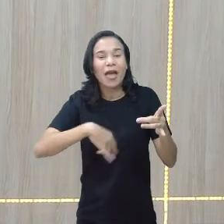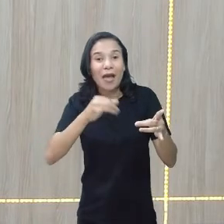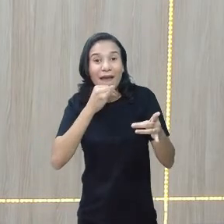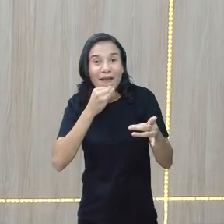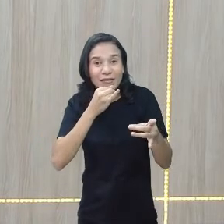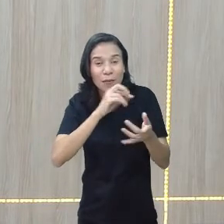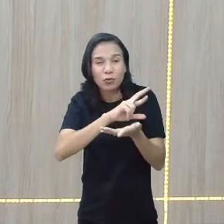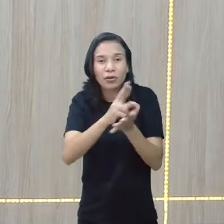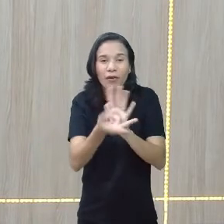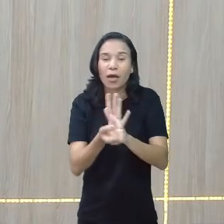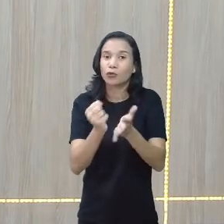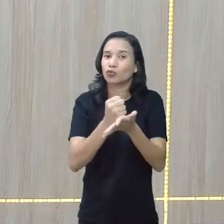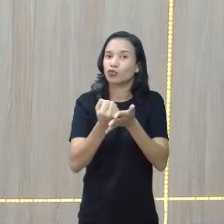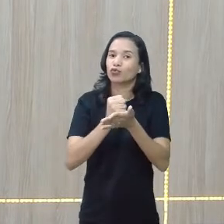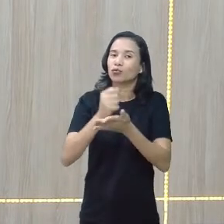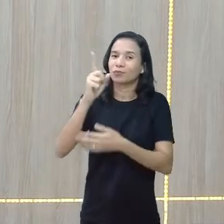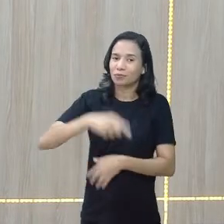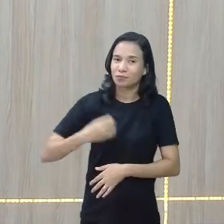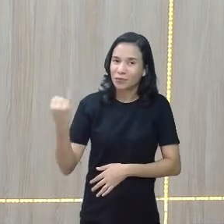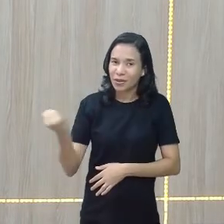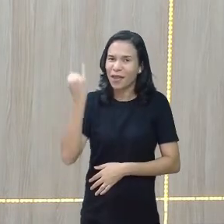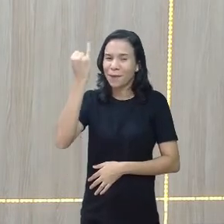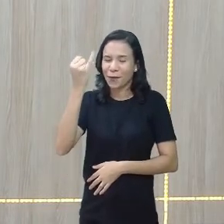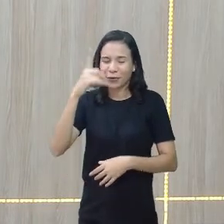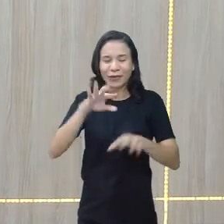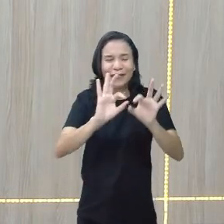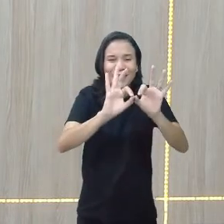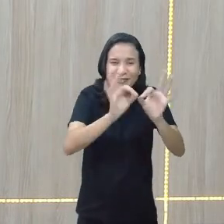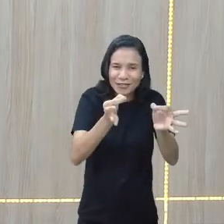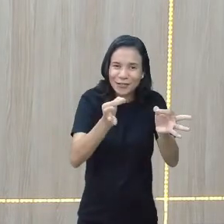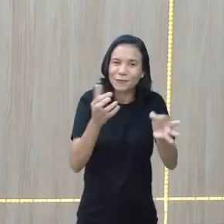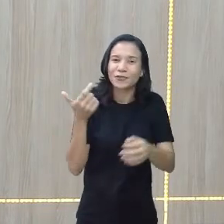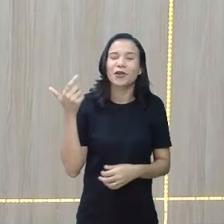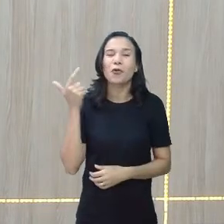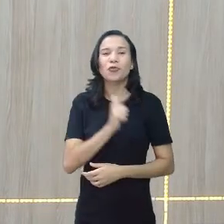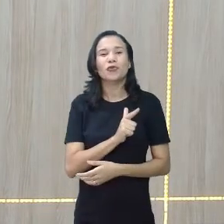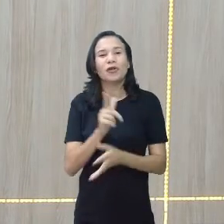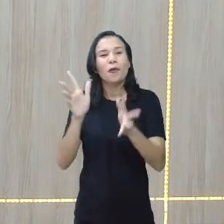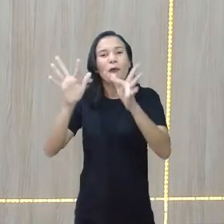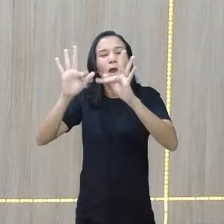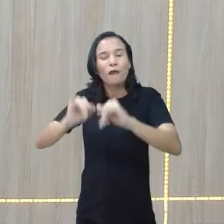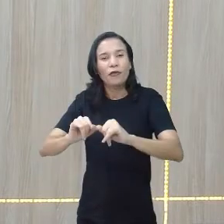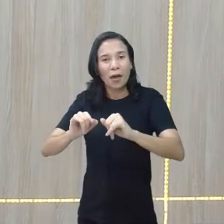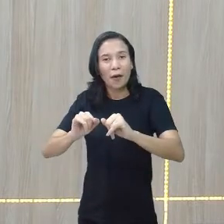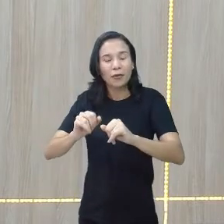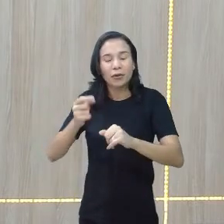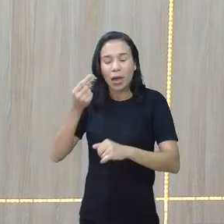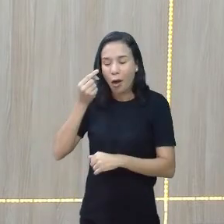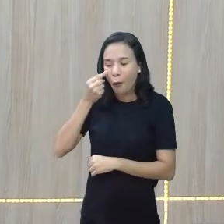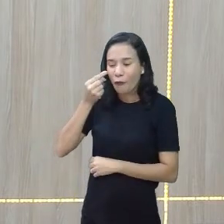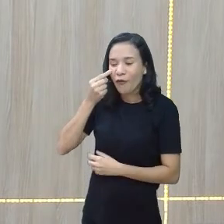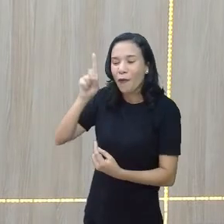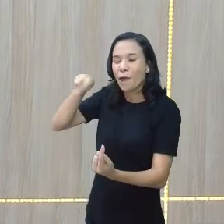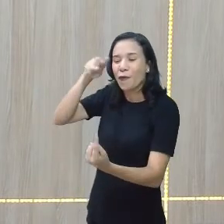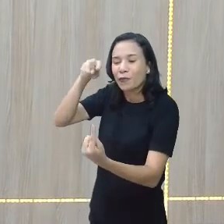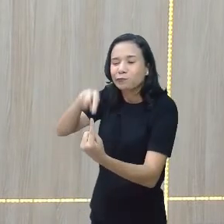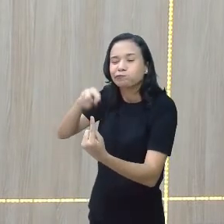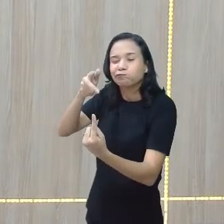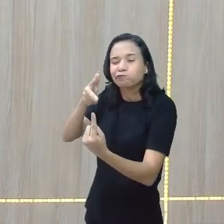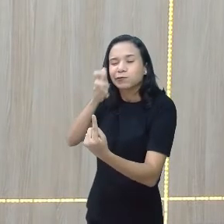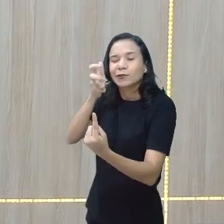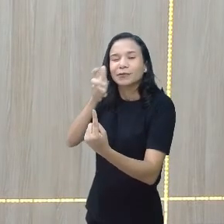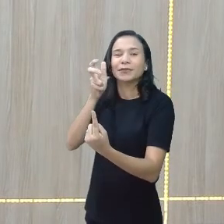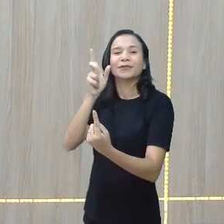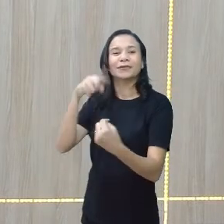jogos que são importantes, que são simples e que a gente vai afinar o nosso olhar para o objetivo, né, que a